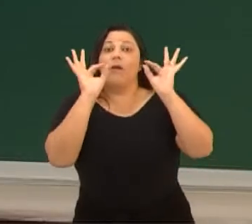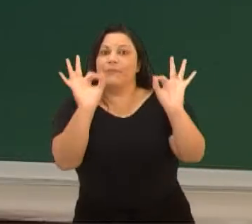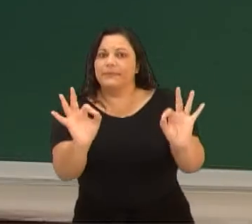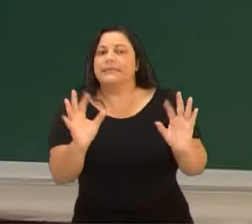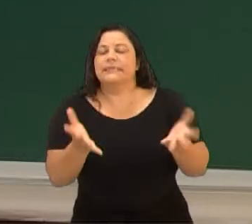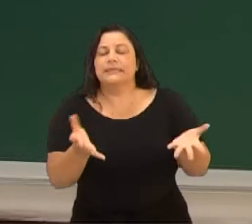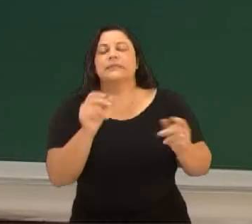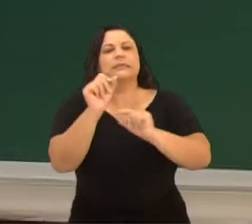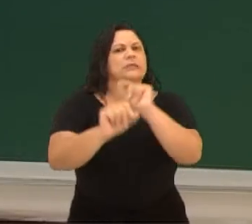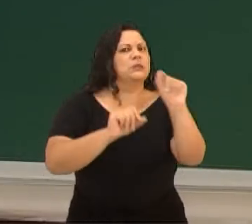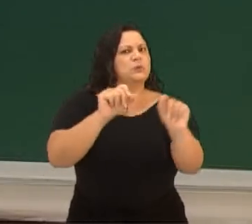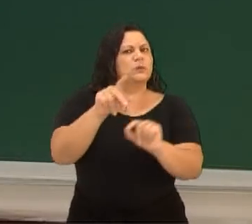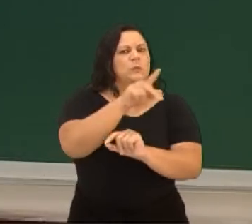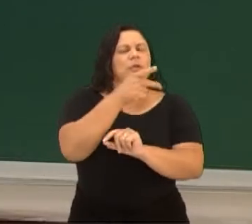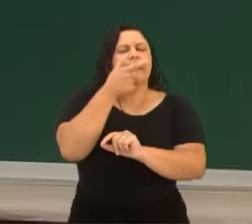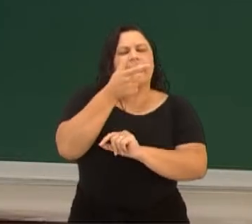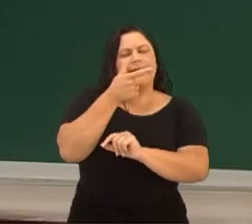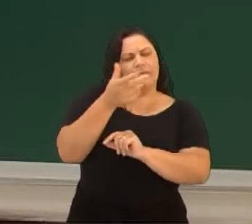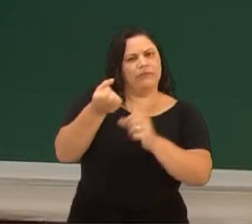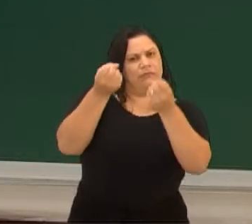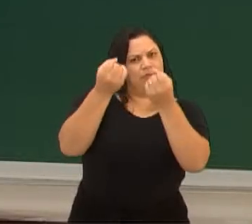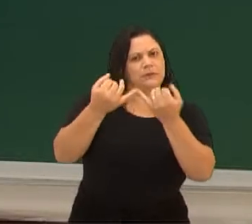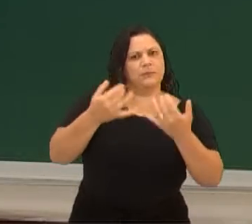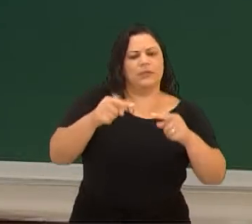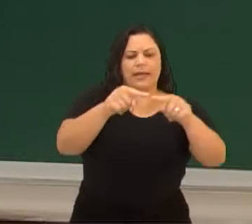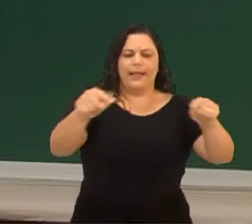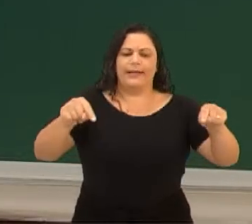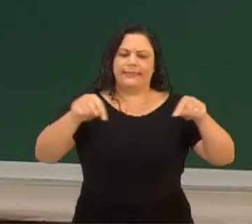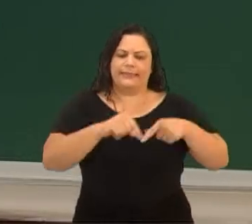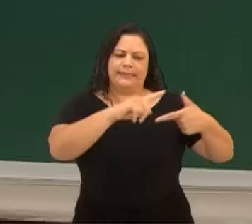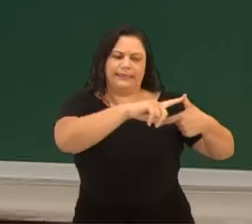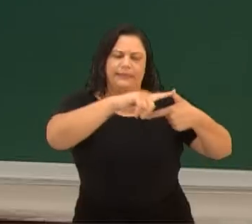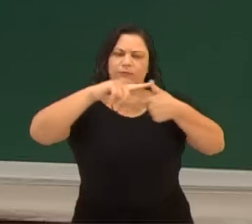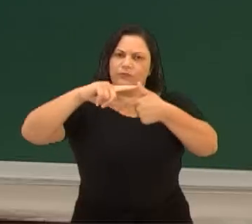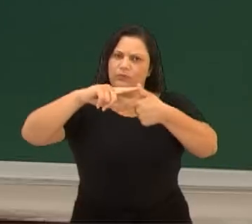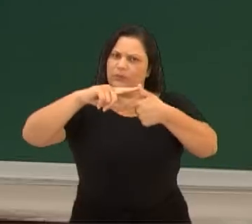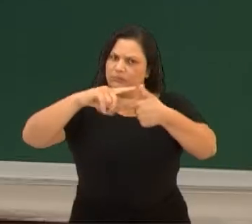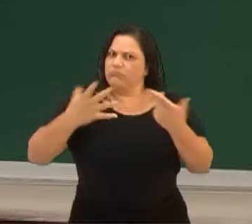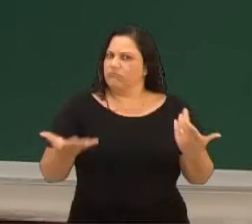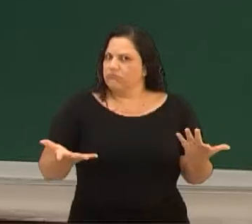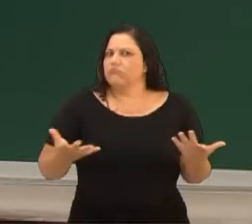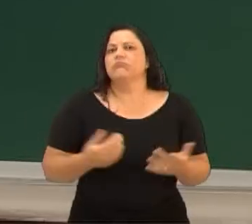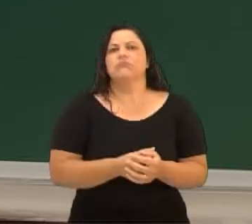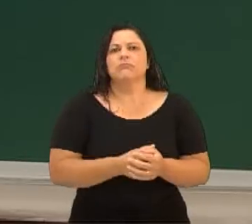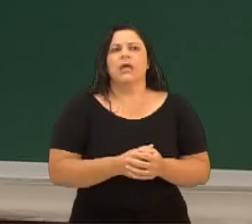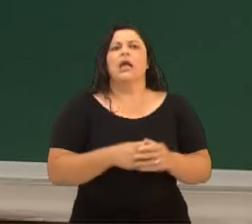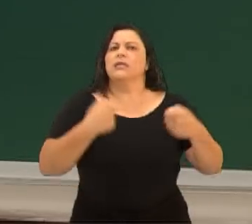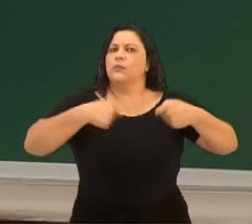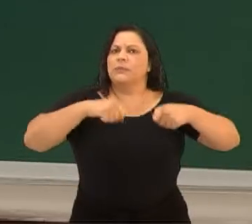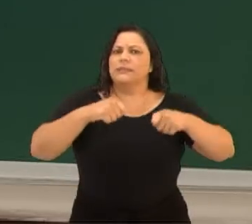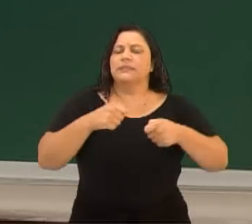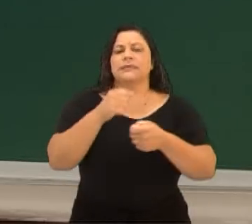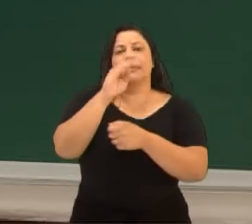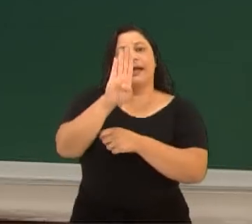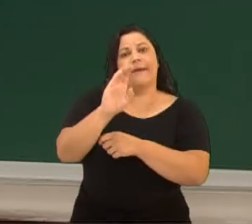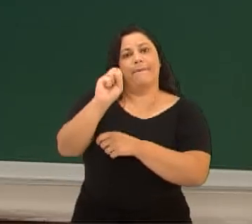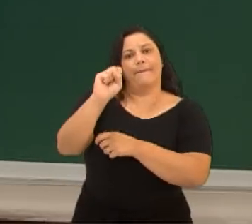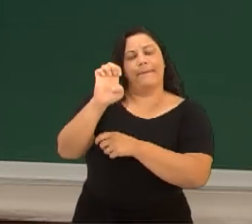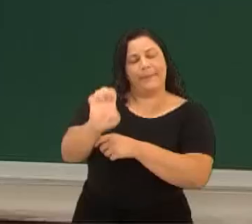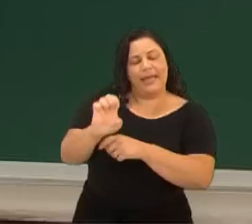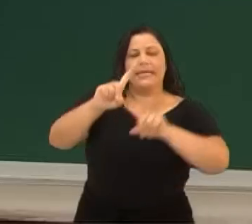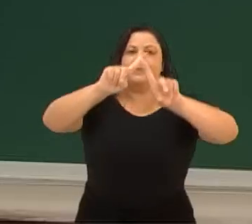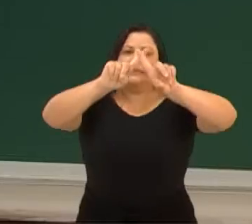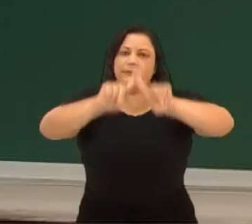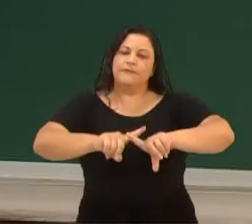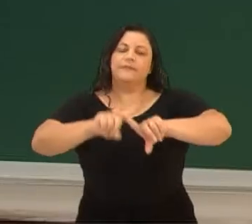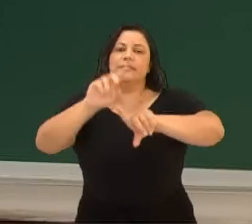falou? Que a sala tem um formato retangular. Então, nós temos que fazer a base vezes a altura.